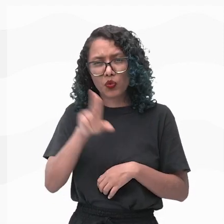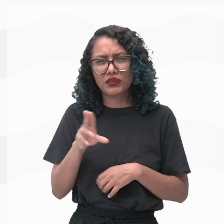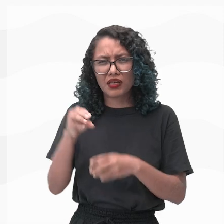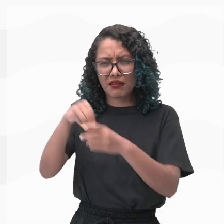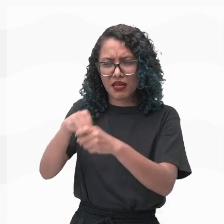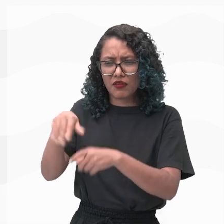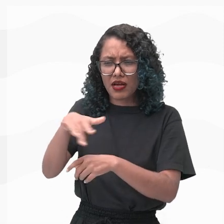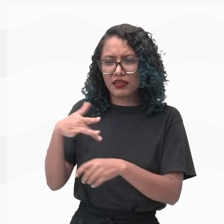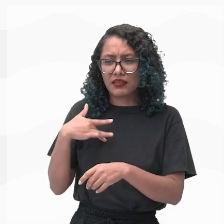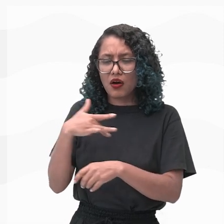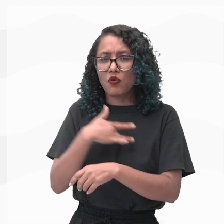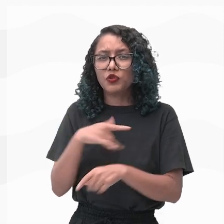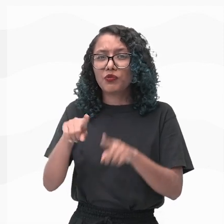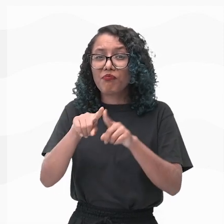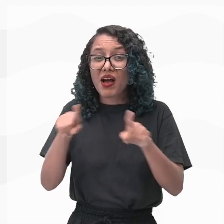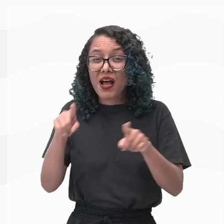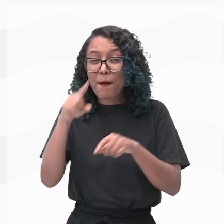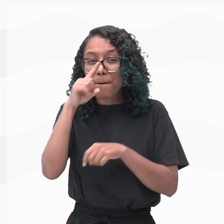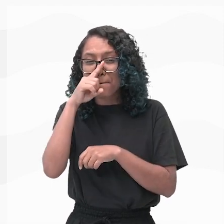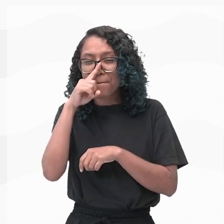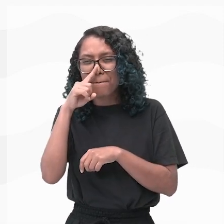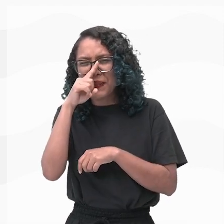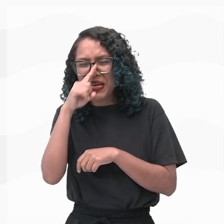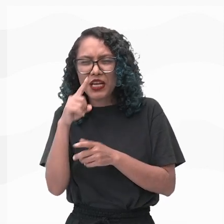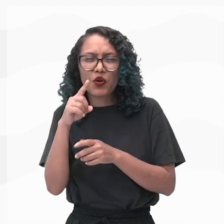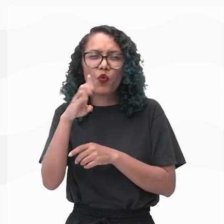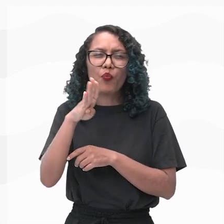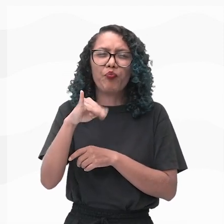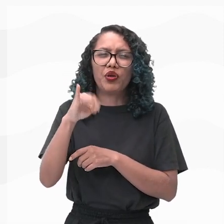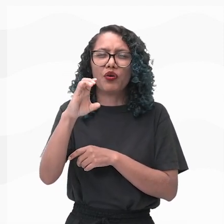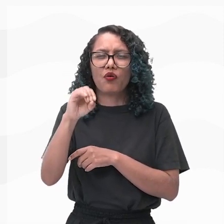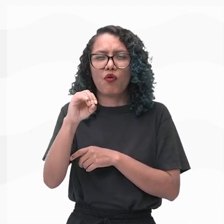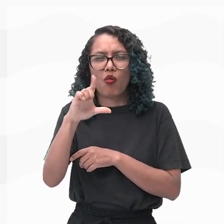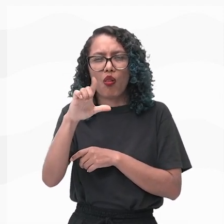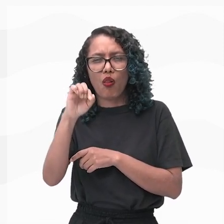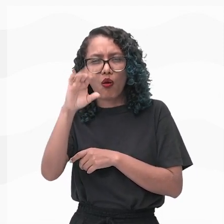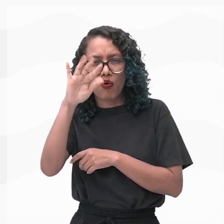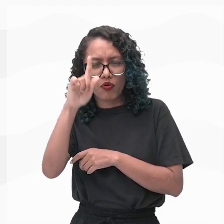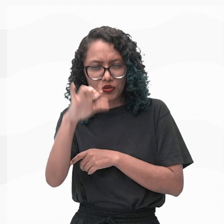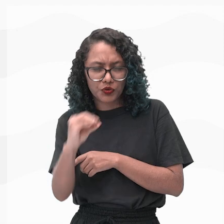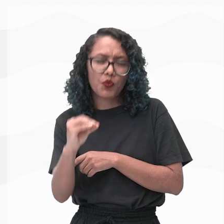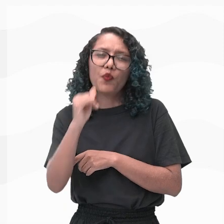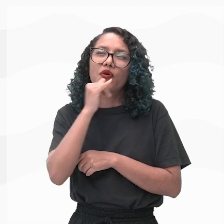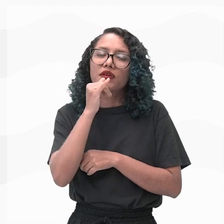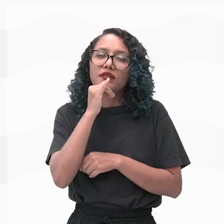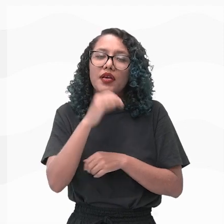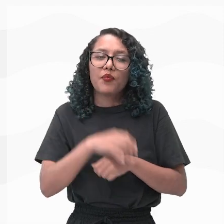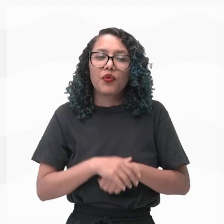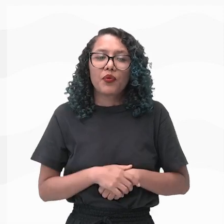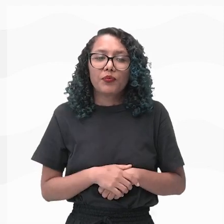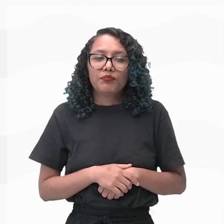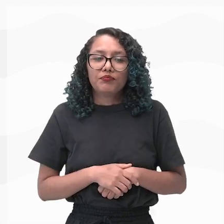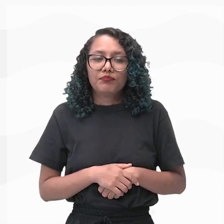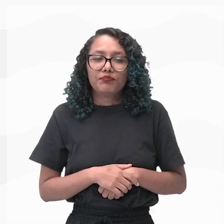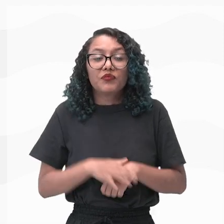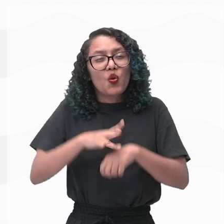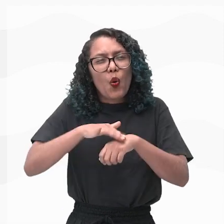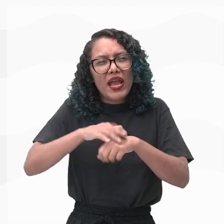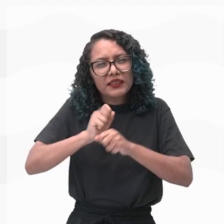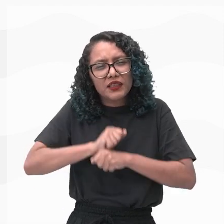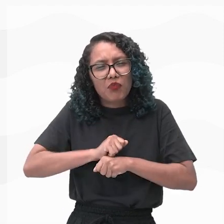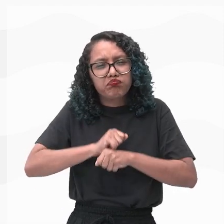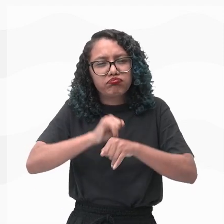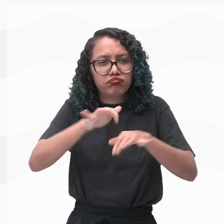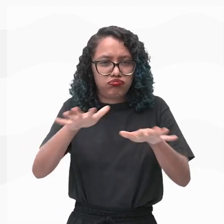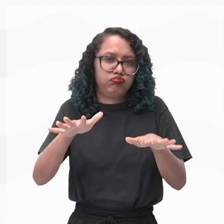a risco biológico, né? O que seria esse risco biológico? O risco de transmitir, né,